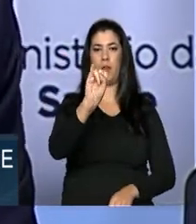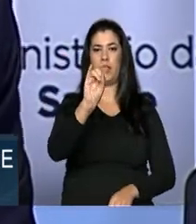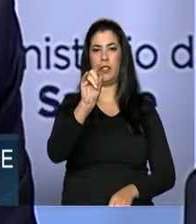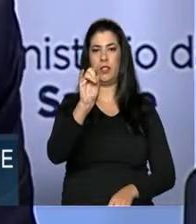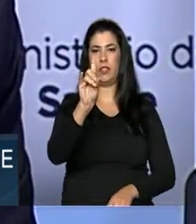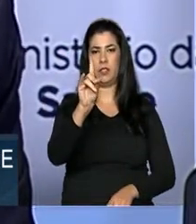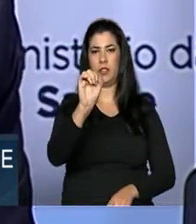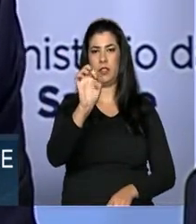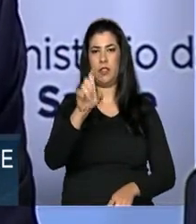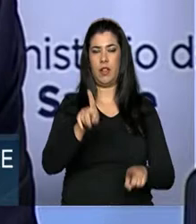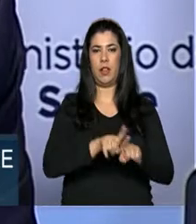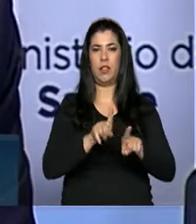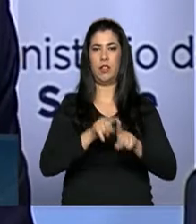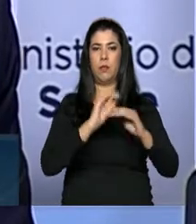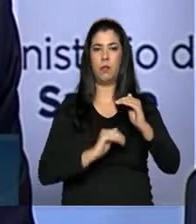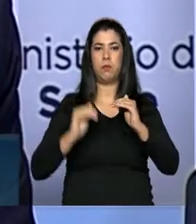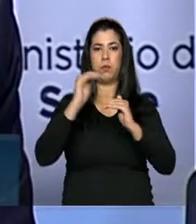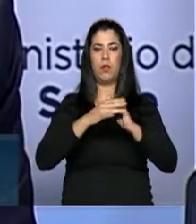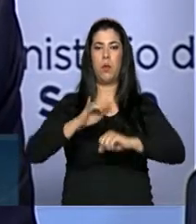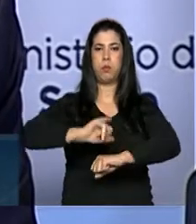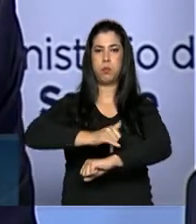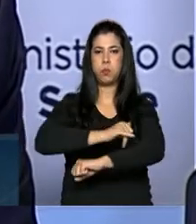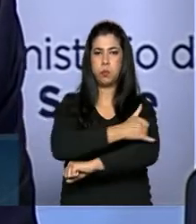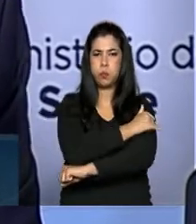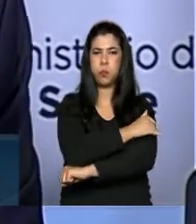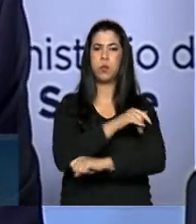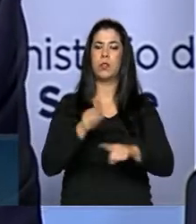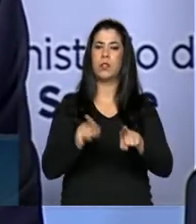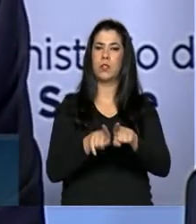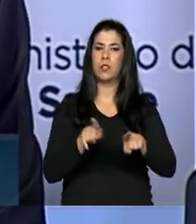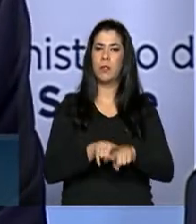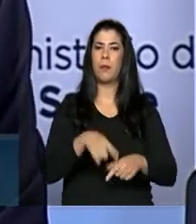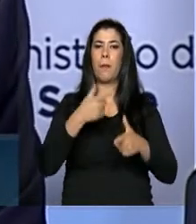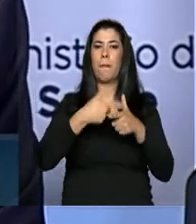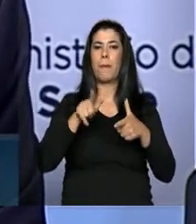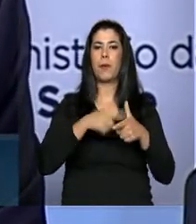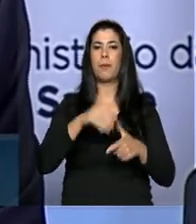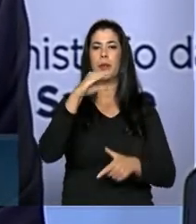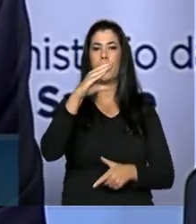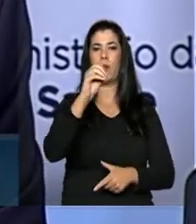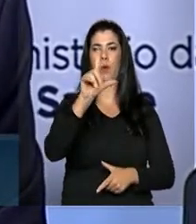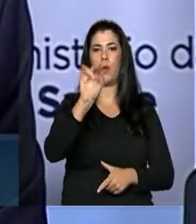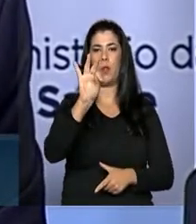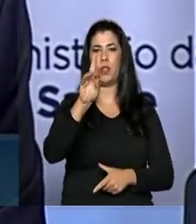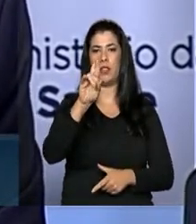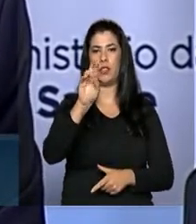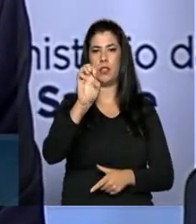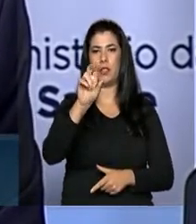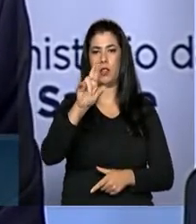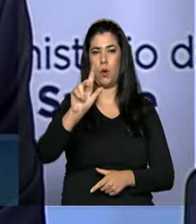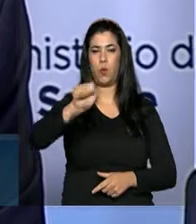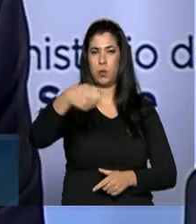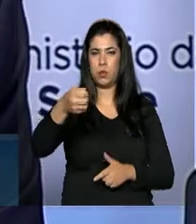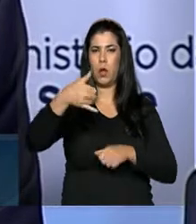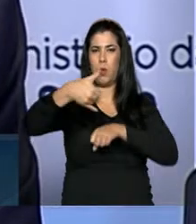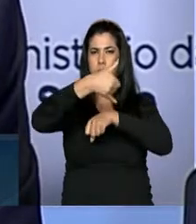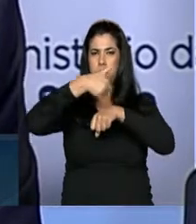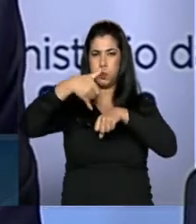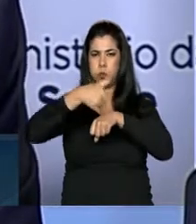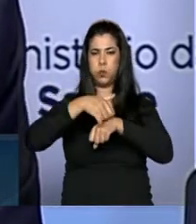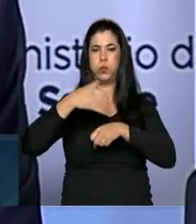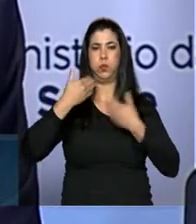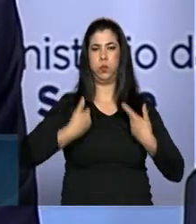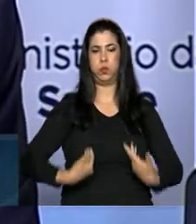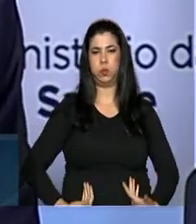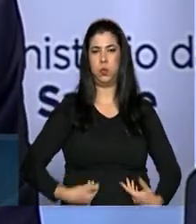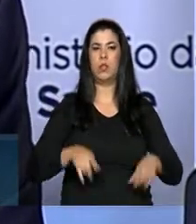à alimentação e à colesterol, né? Hábitos alimentares. Então é uma parte, é um recorte